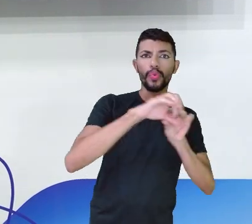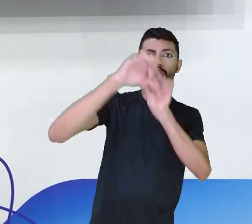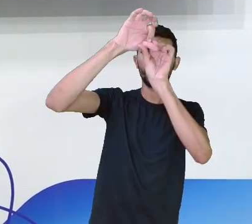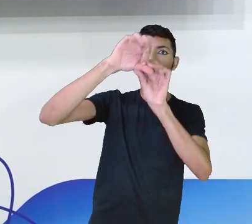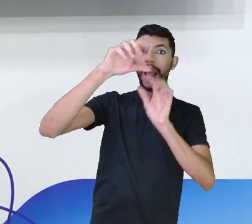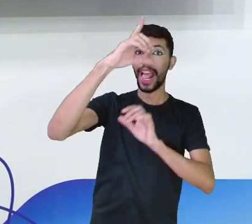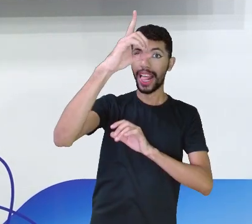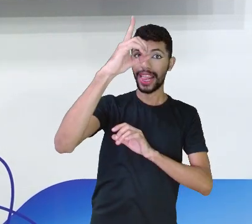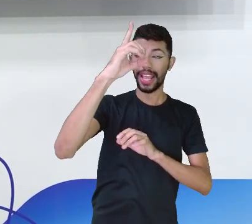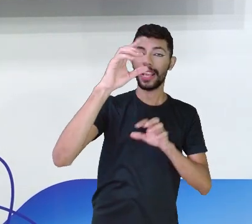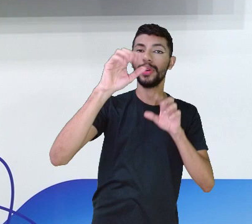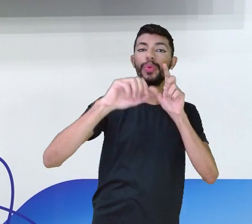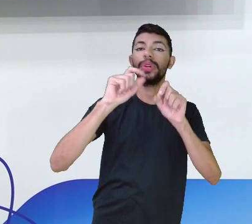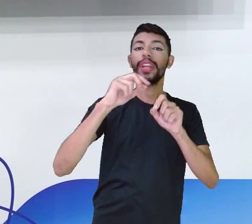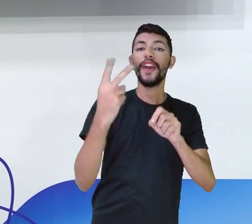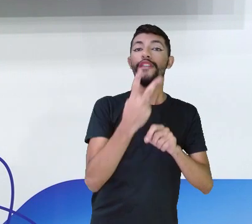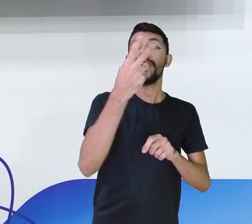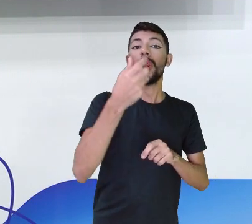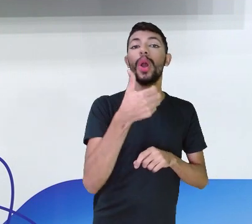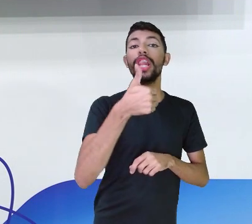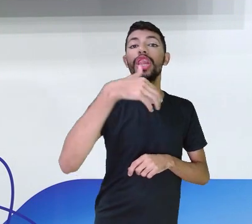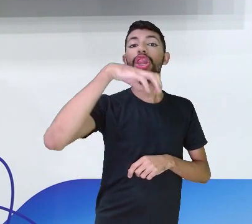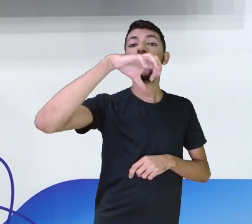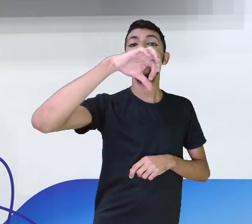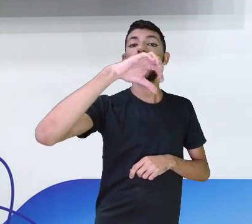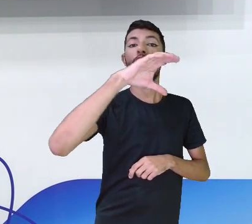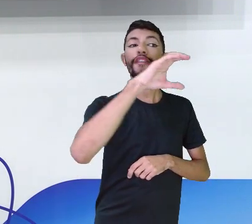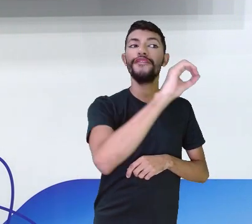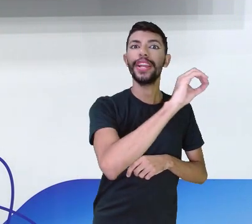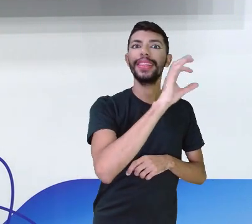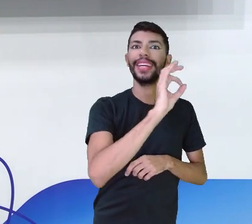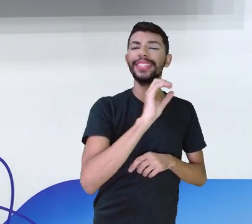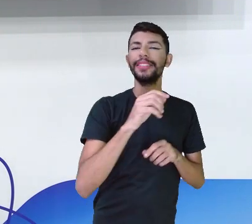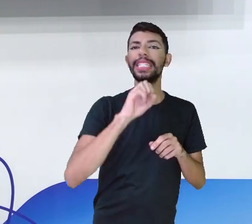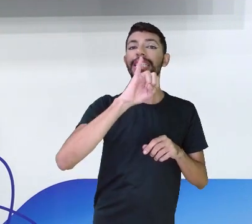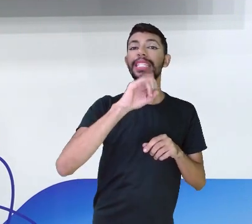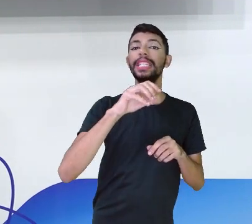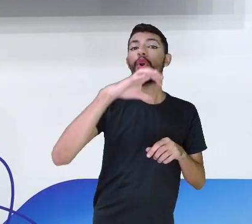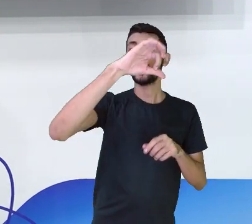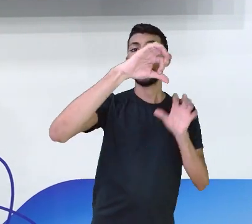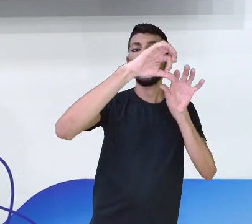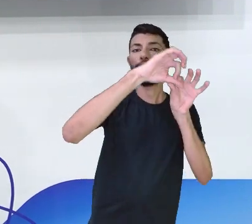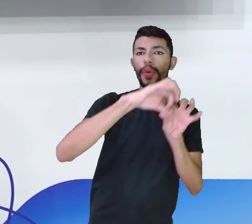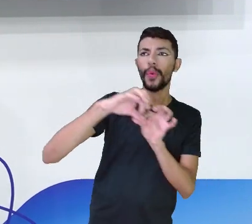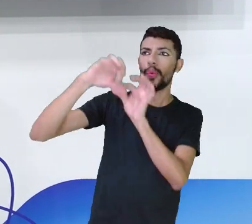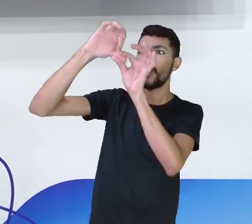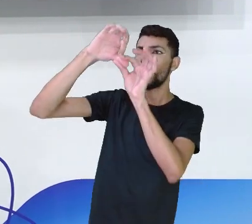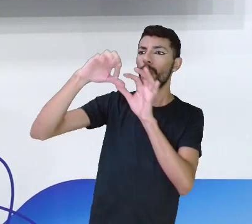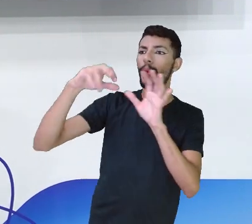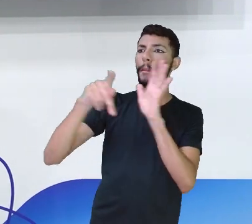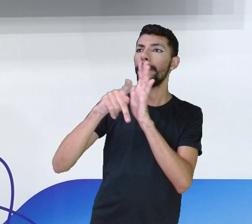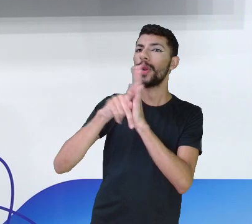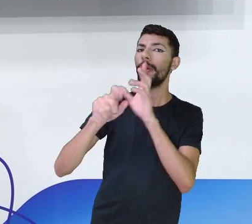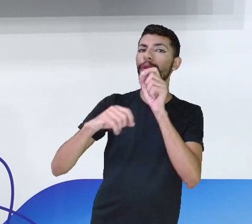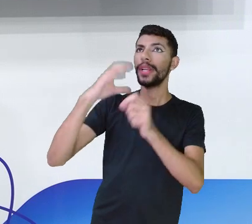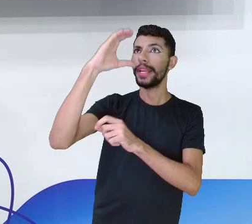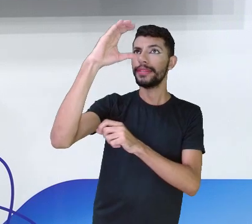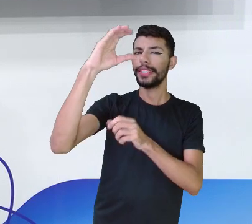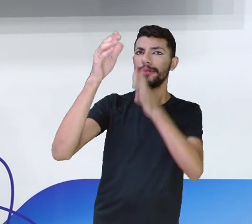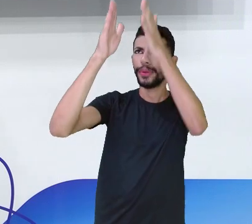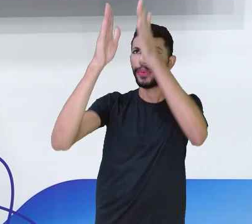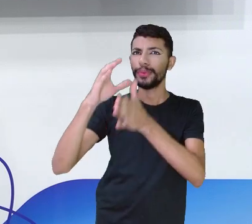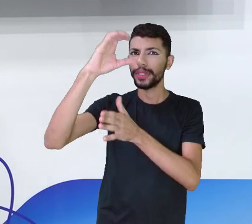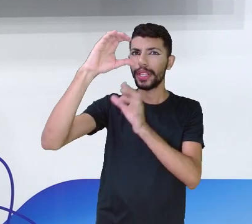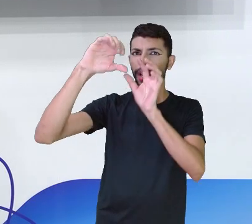dezenas, ele vai valer 90. Se eu tiver o meu 9 na casinha, na ordem das